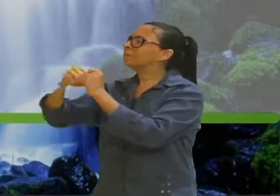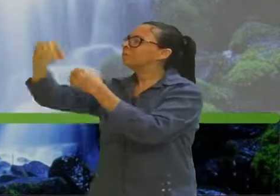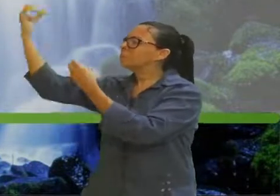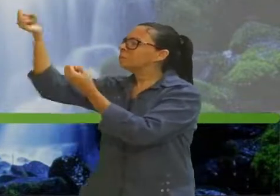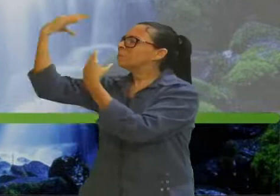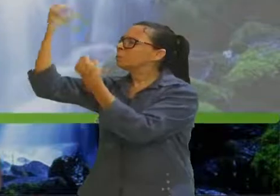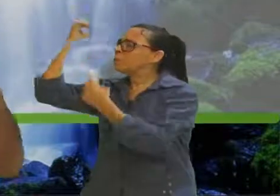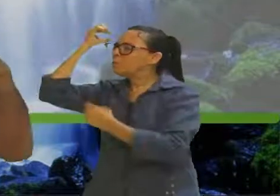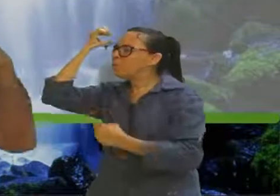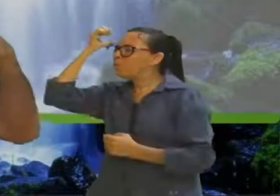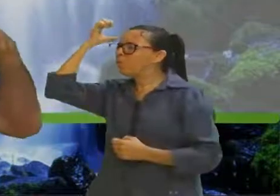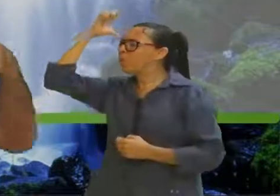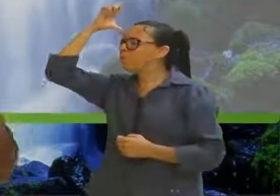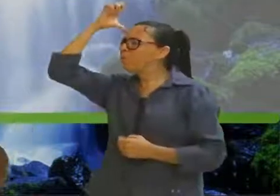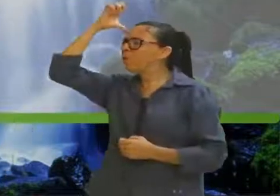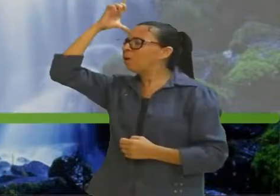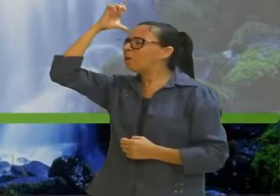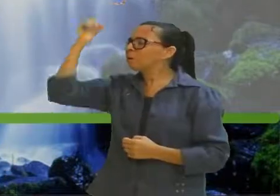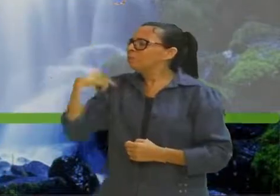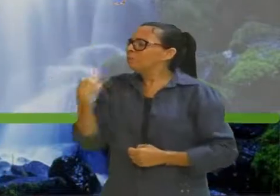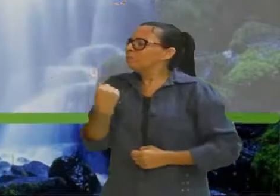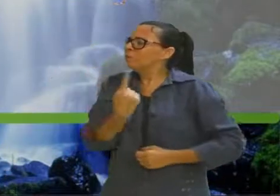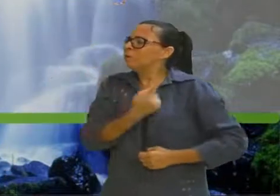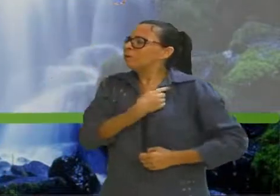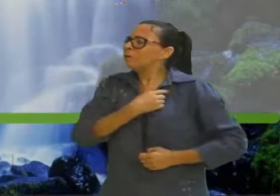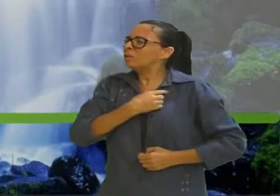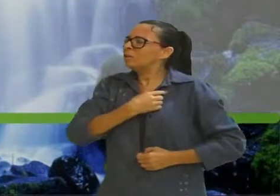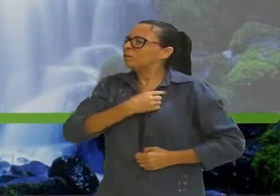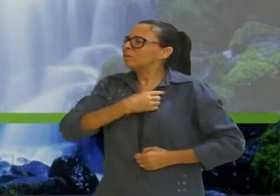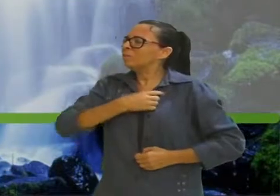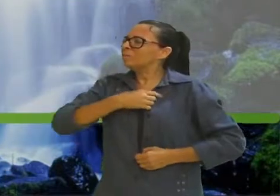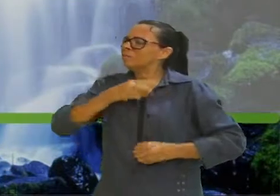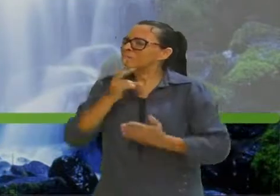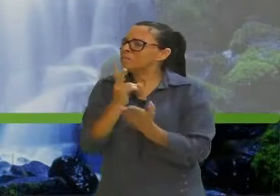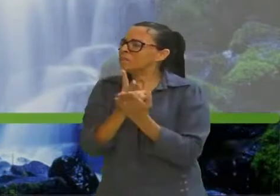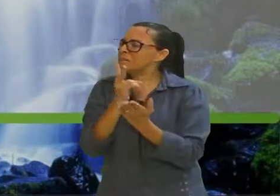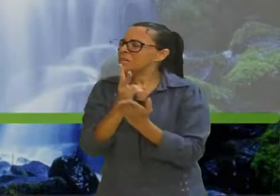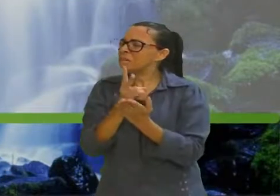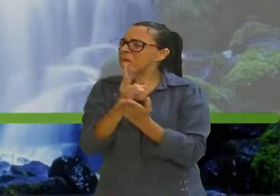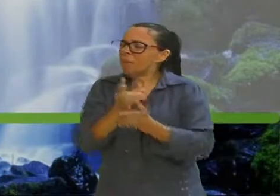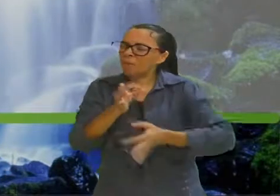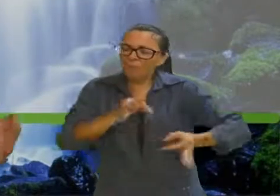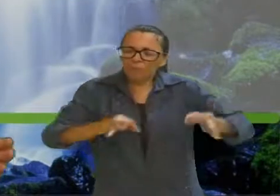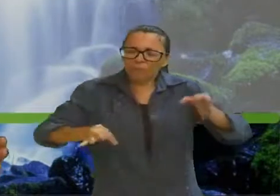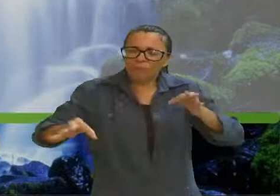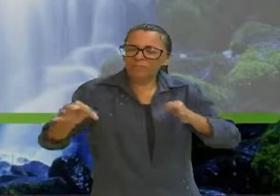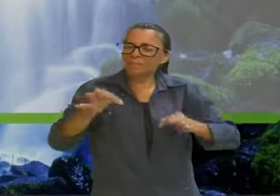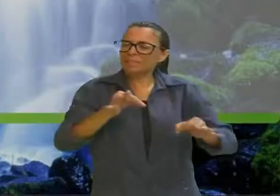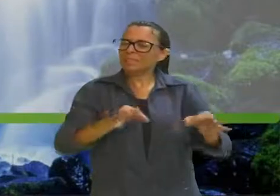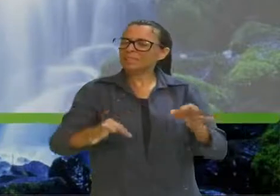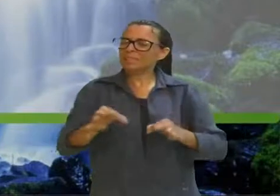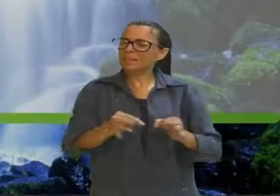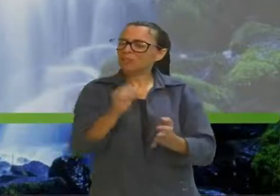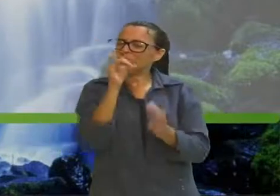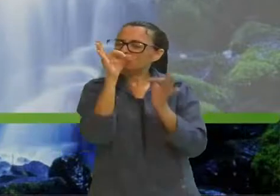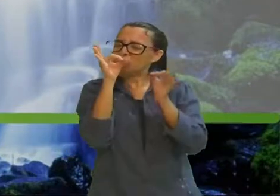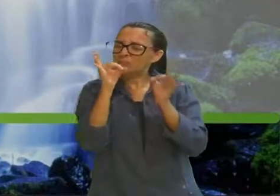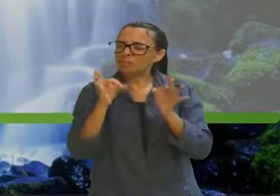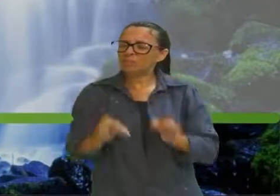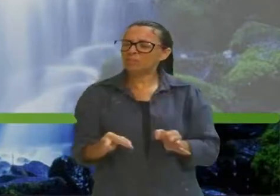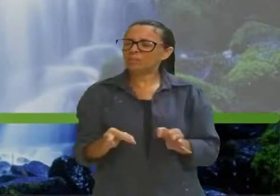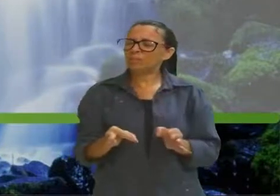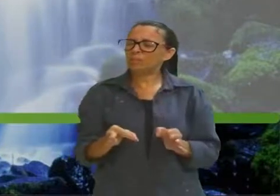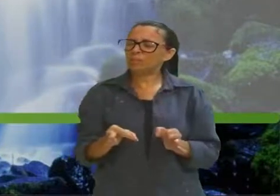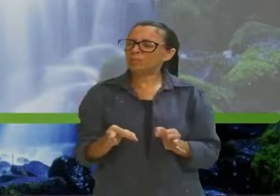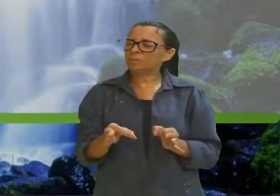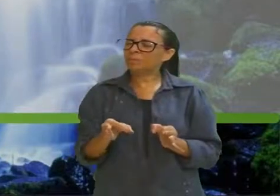alinharmos, a fazermos os ajustes necessários, meu Deus, nas nossas vidas, para que nós possamos